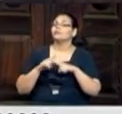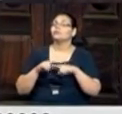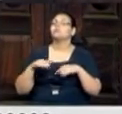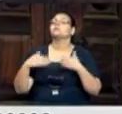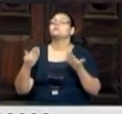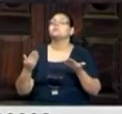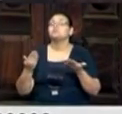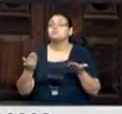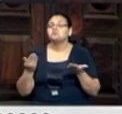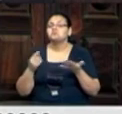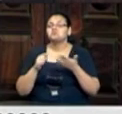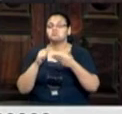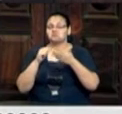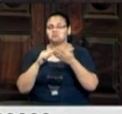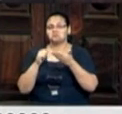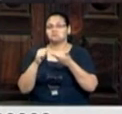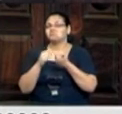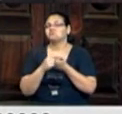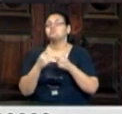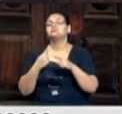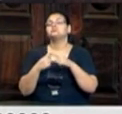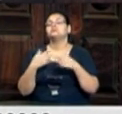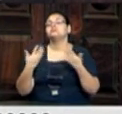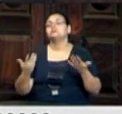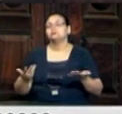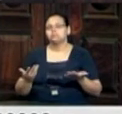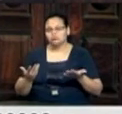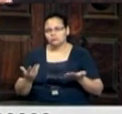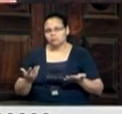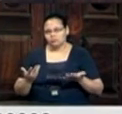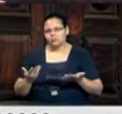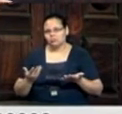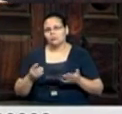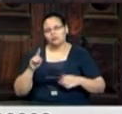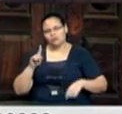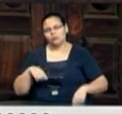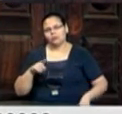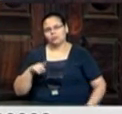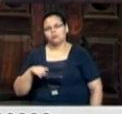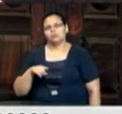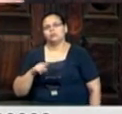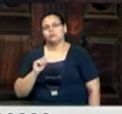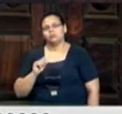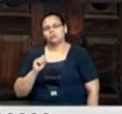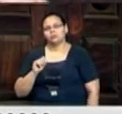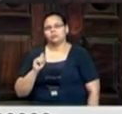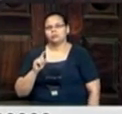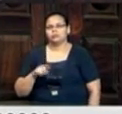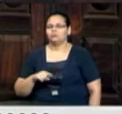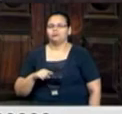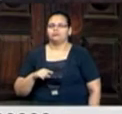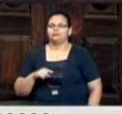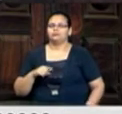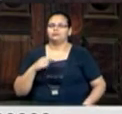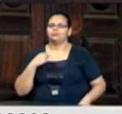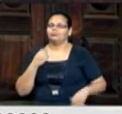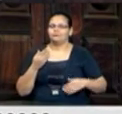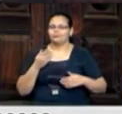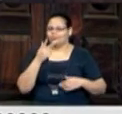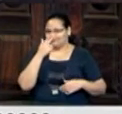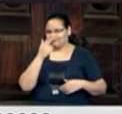os motivos dessa descapitalização da Previdência? Exatamente uma desconsideração